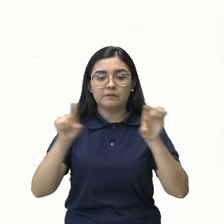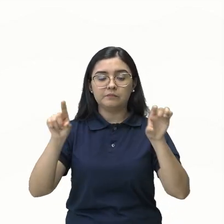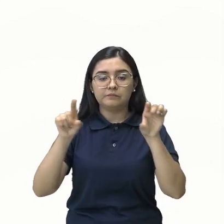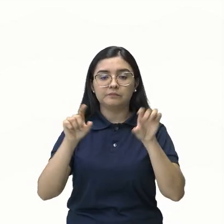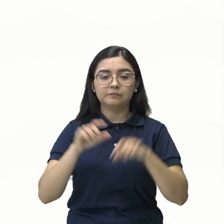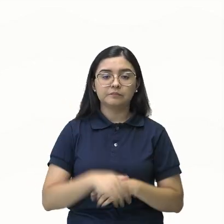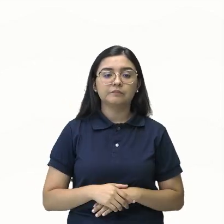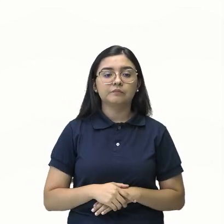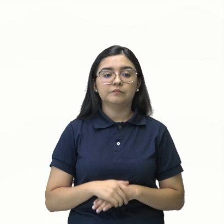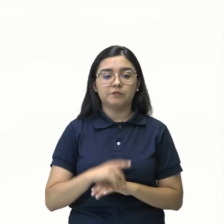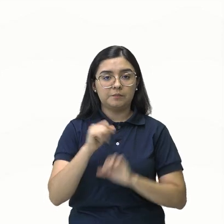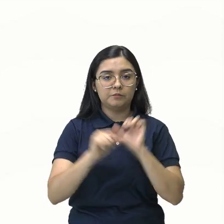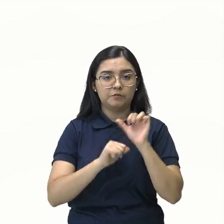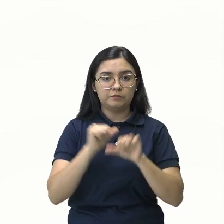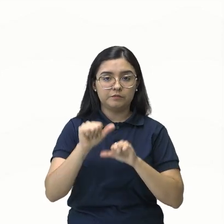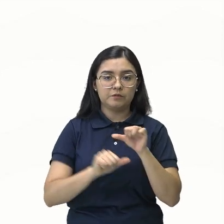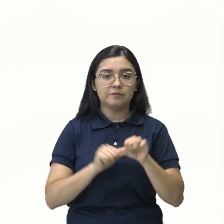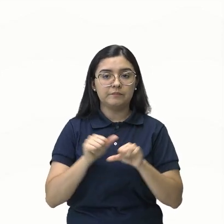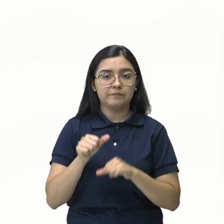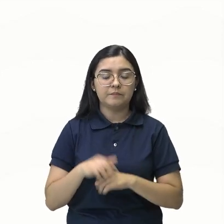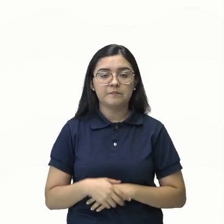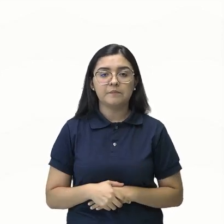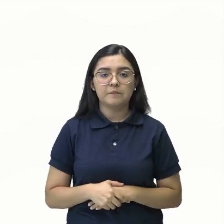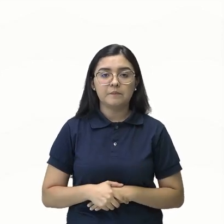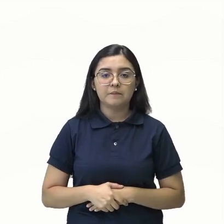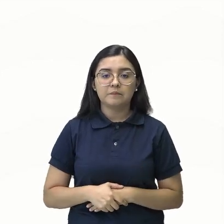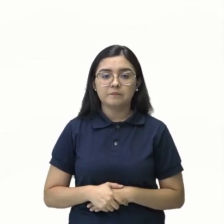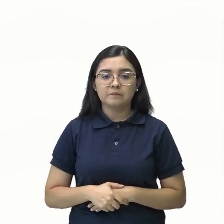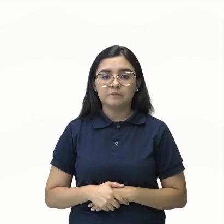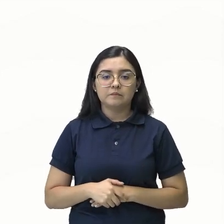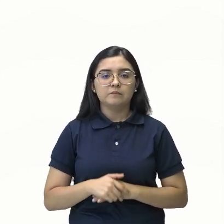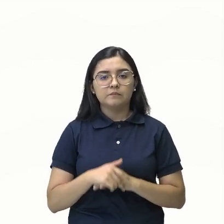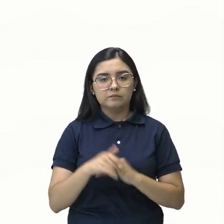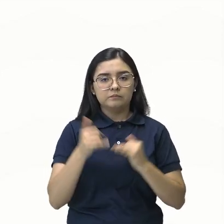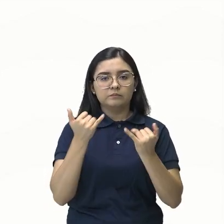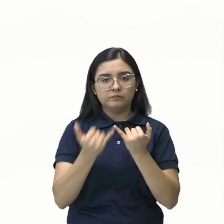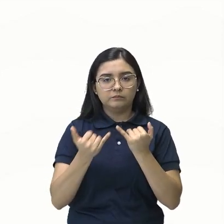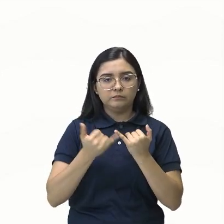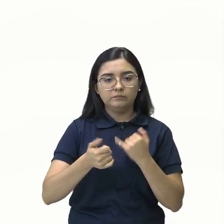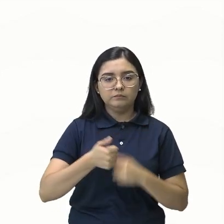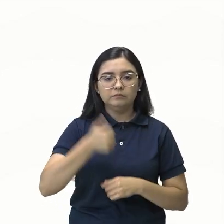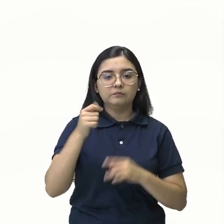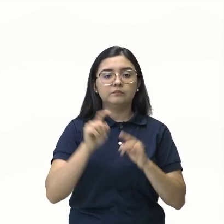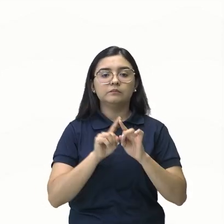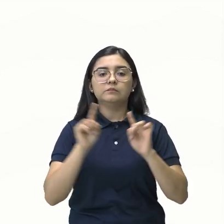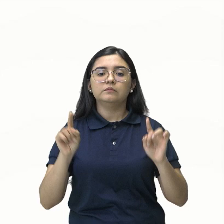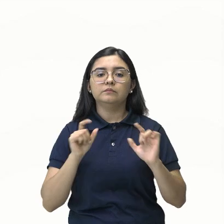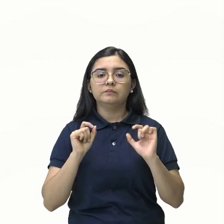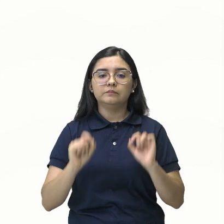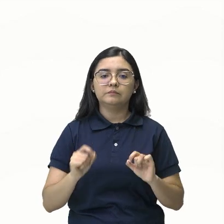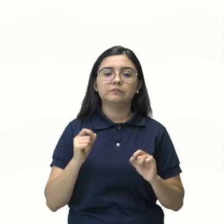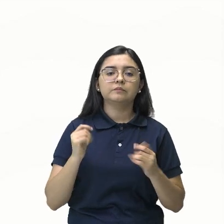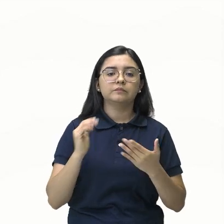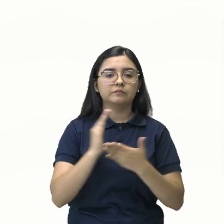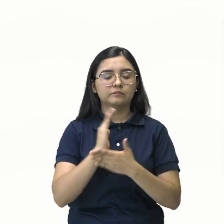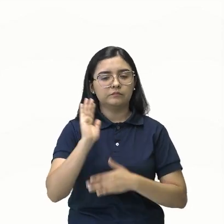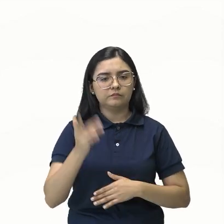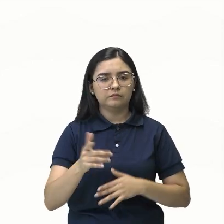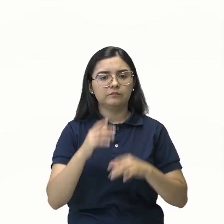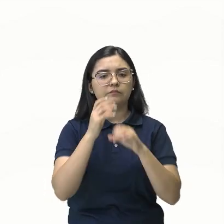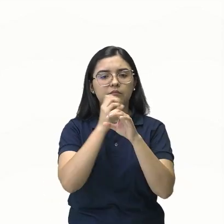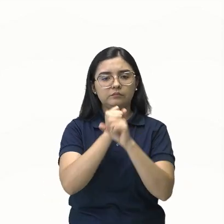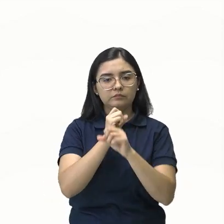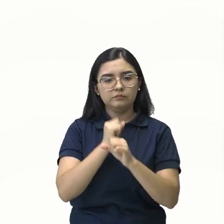né, já modificada, né, é a mesma da primeira, porém já foram feitos alguns cálculos e aí a gente